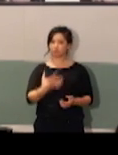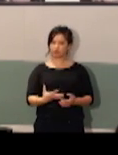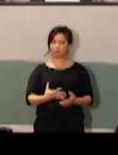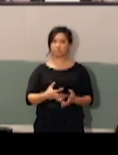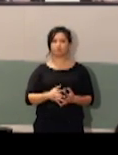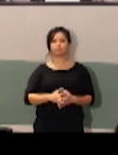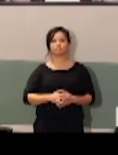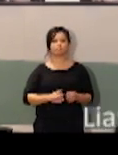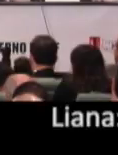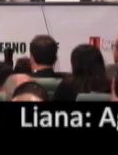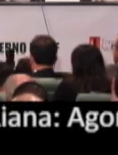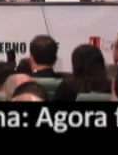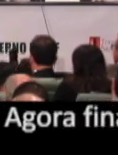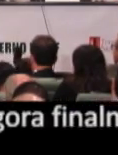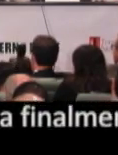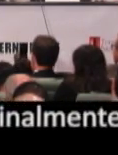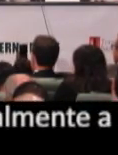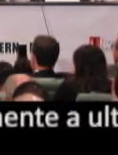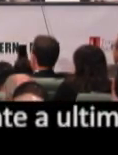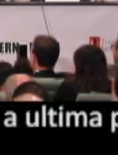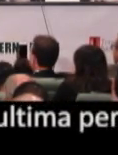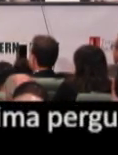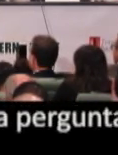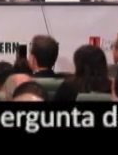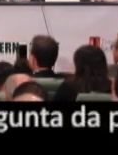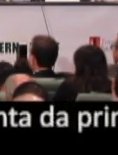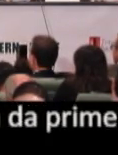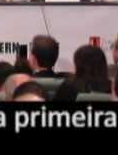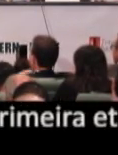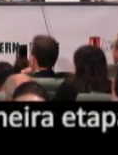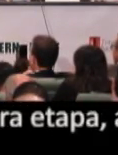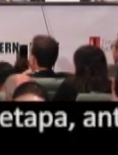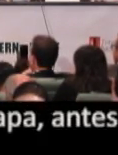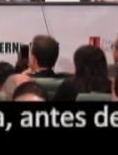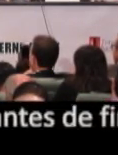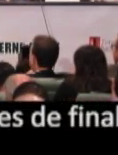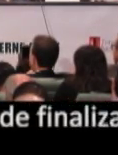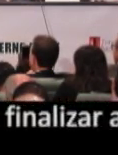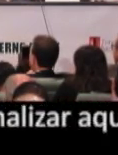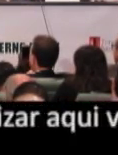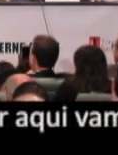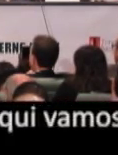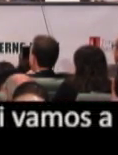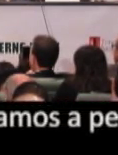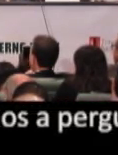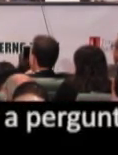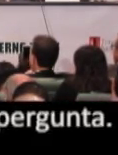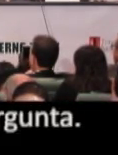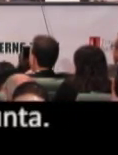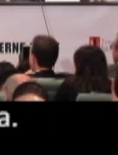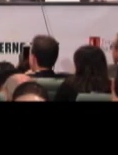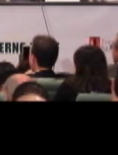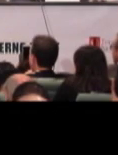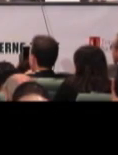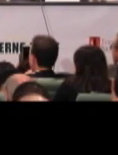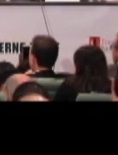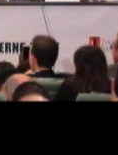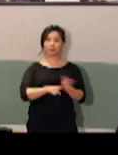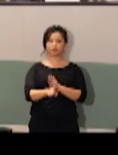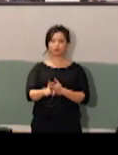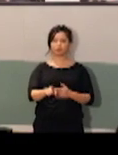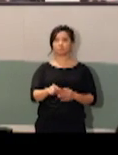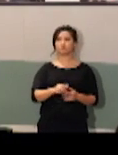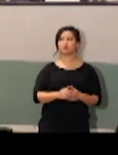prazo. Muito obrigada, candidato. Agora, finalmente, a última pergunta da primeira etapa. Antes de finalizar aqui, vamos à